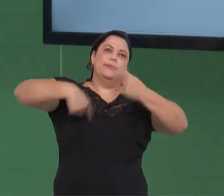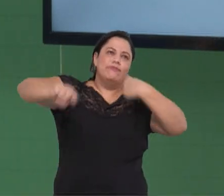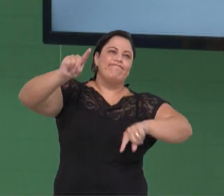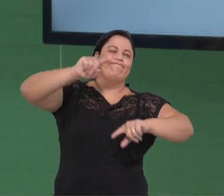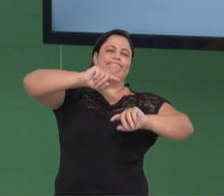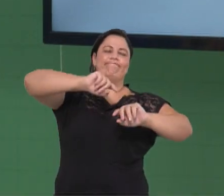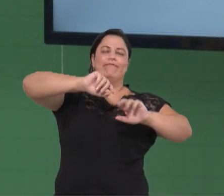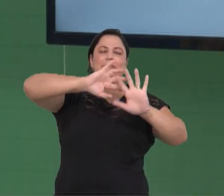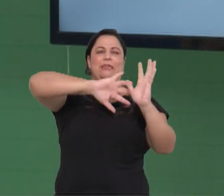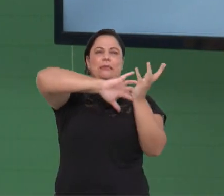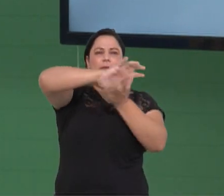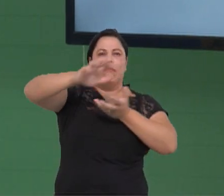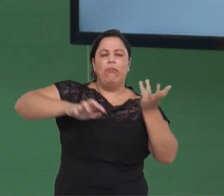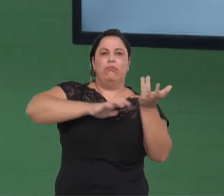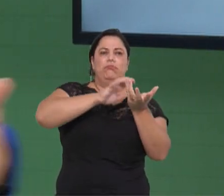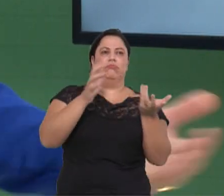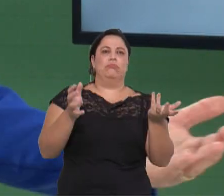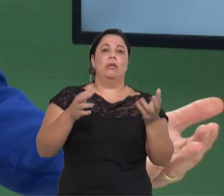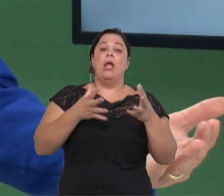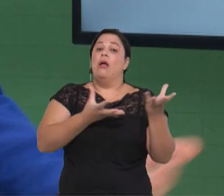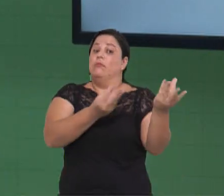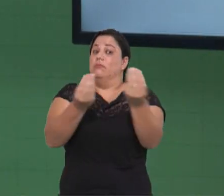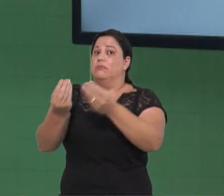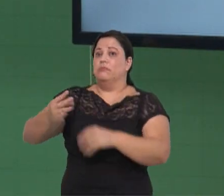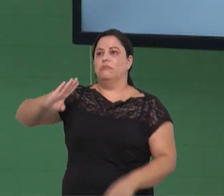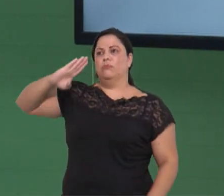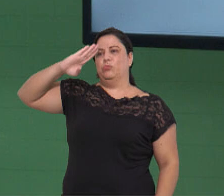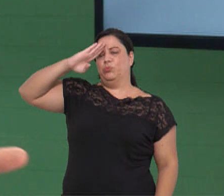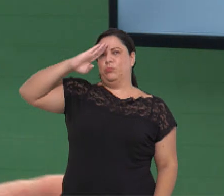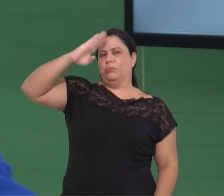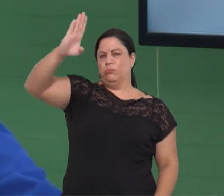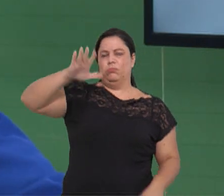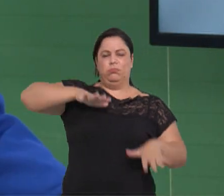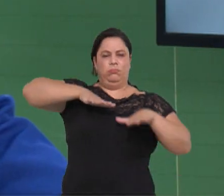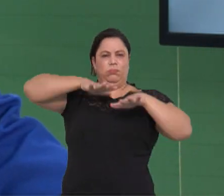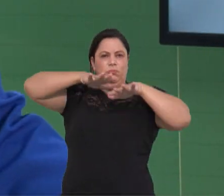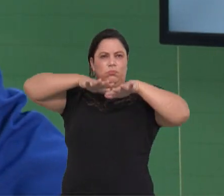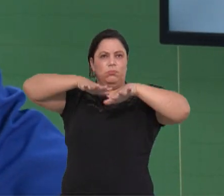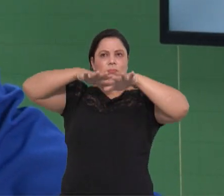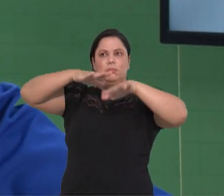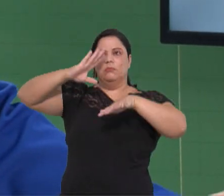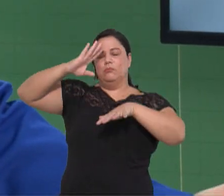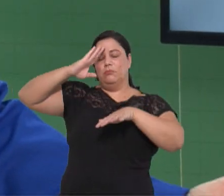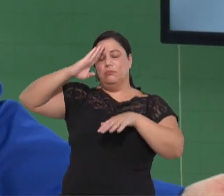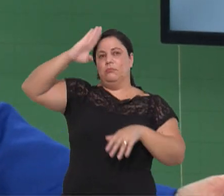Muitos soldados na linha de frente reconheciam